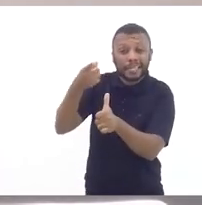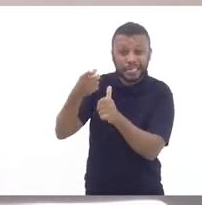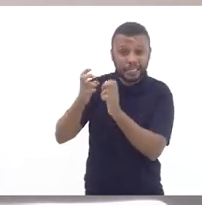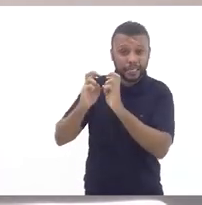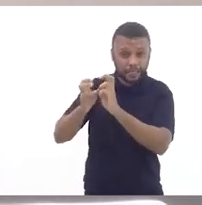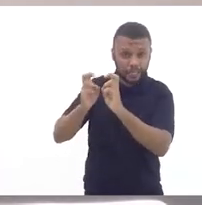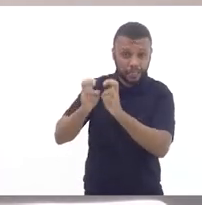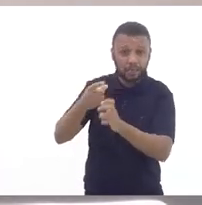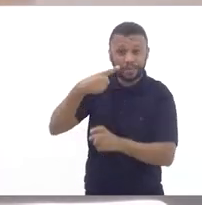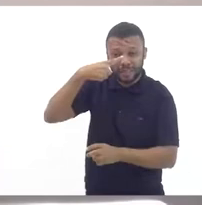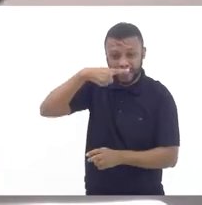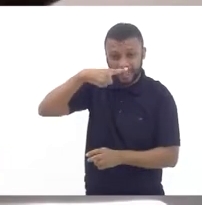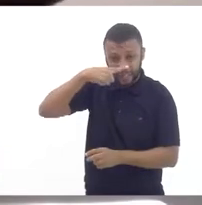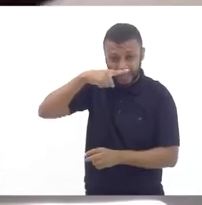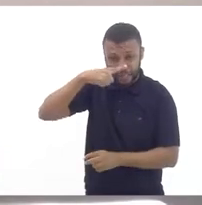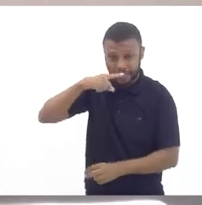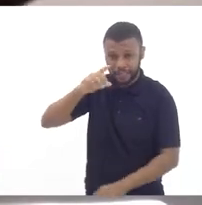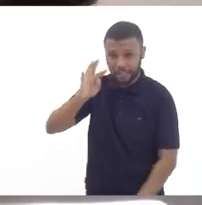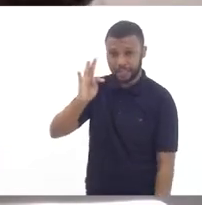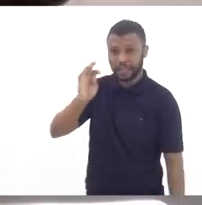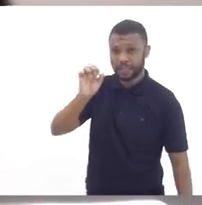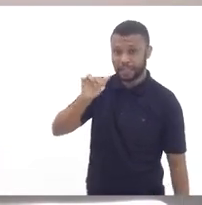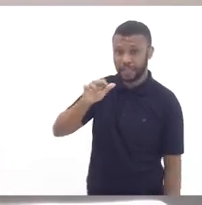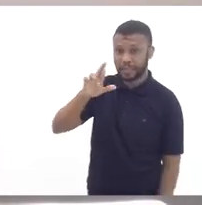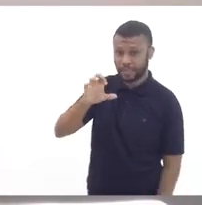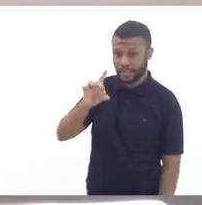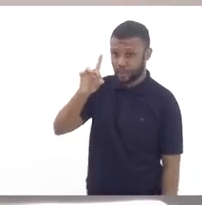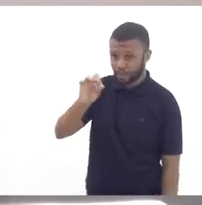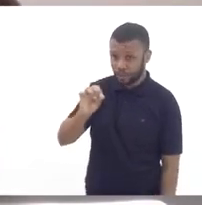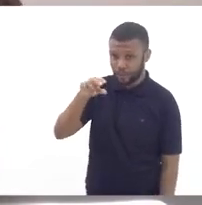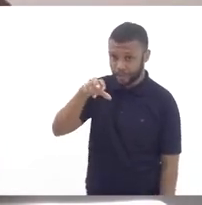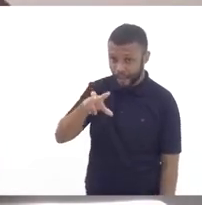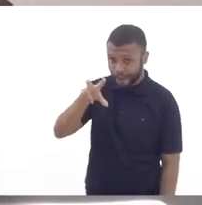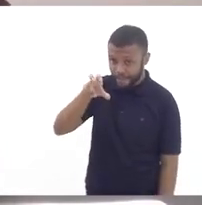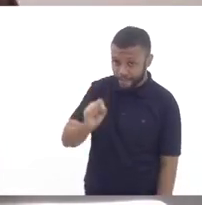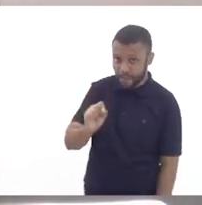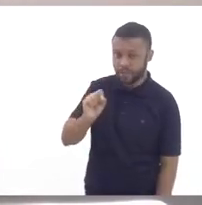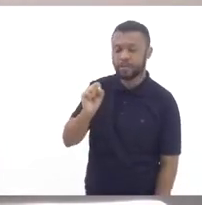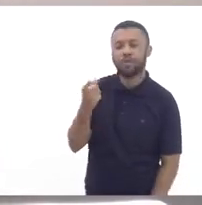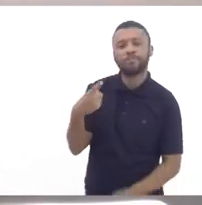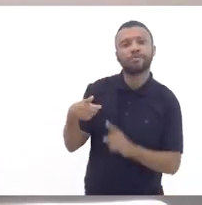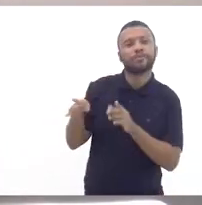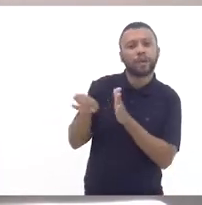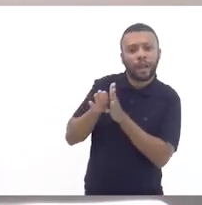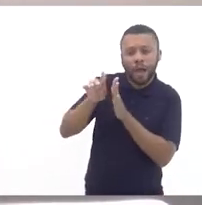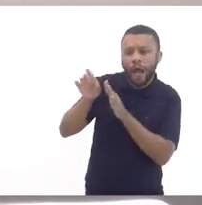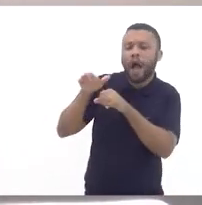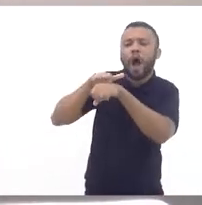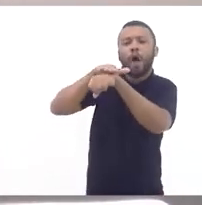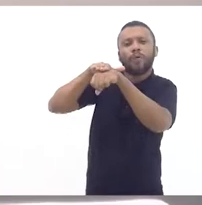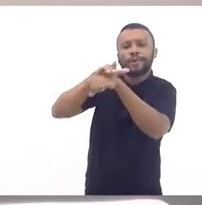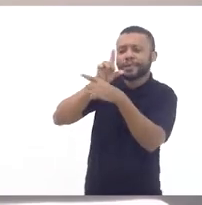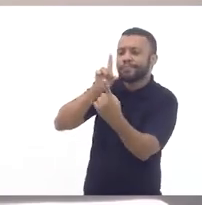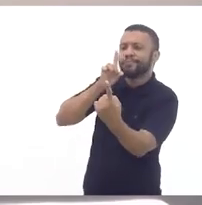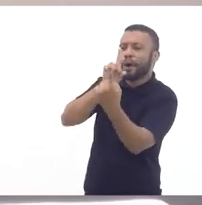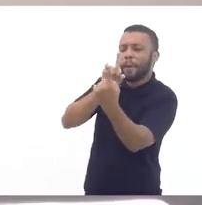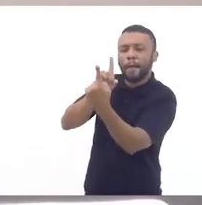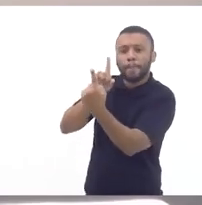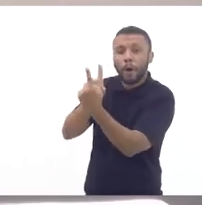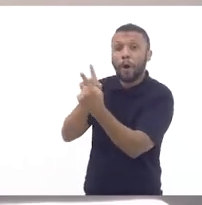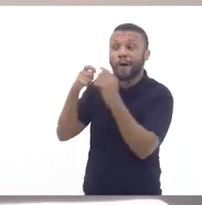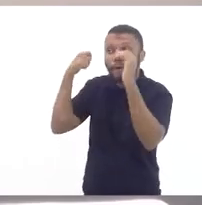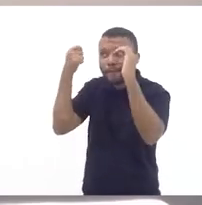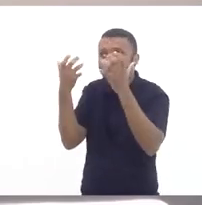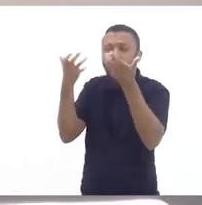encontra a favela do Antares, eu soltei lá, conversei com alguns moradores, não quis filmar ninguém, e fiz questão direto para a estação. Chegando